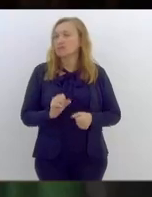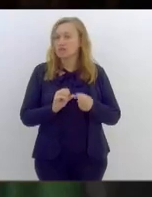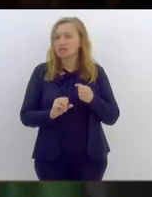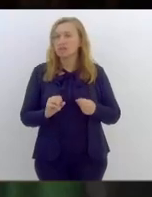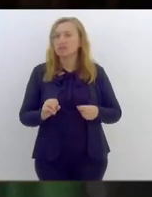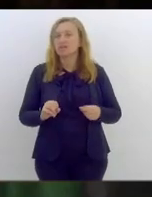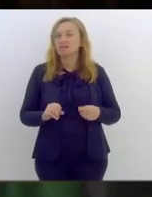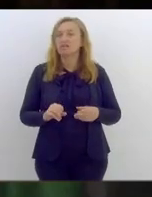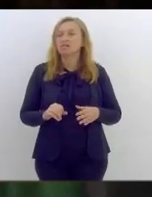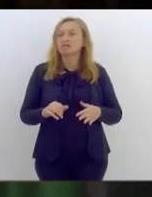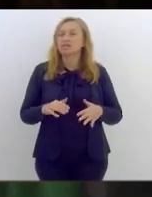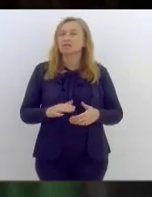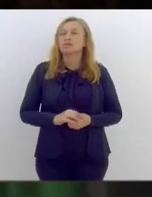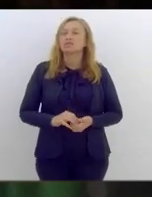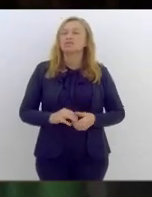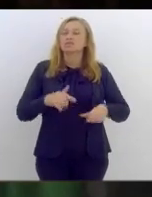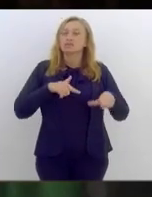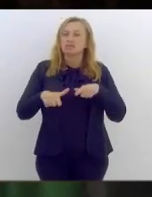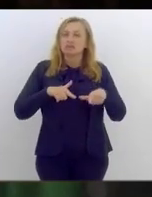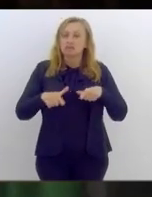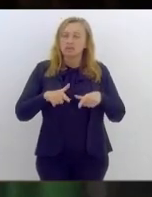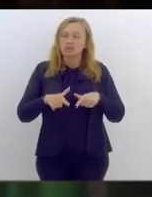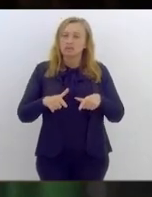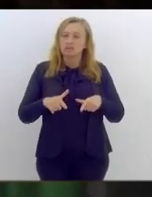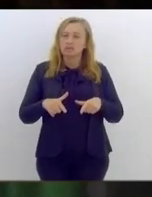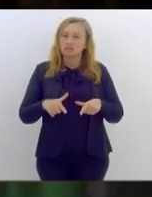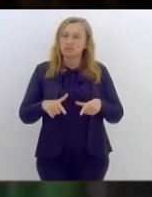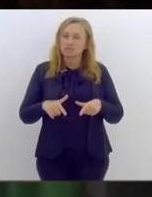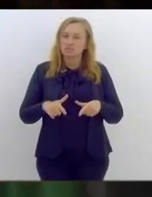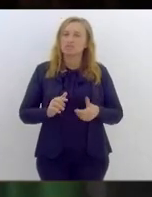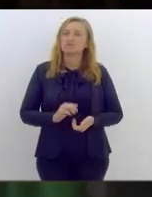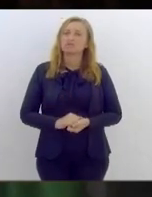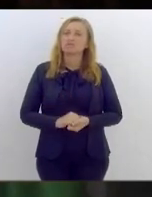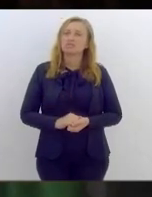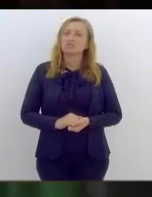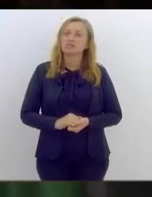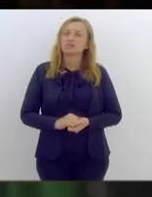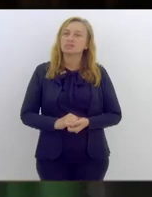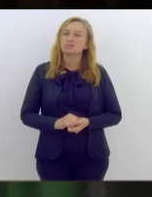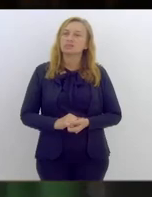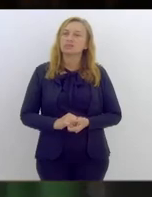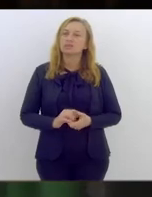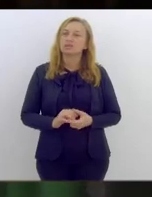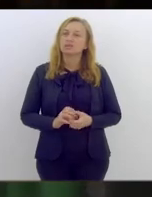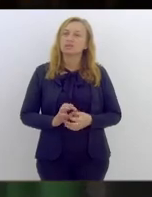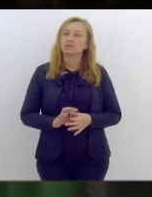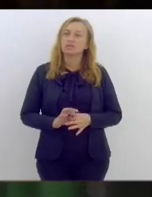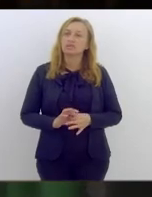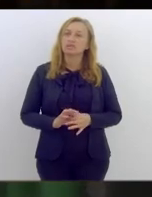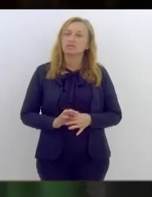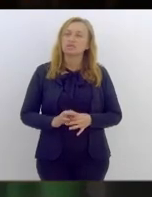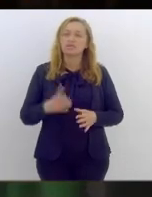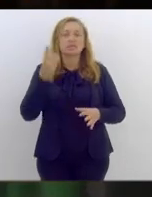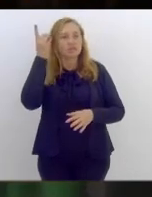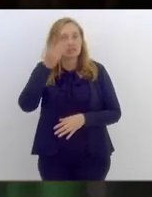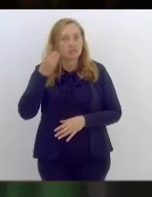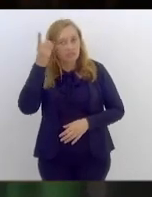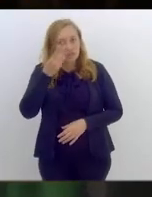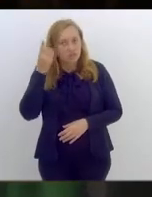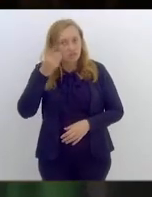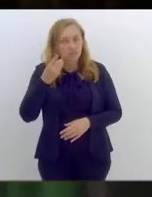tal envolvimento, tal trabalho, deveria, as portas estão escancaradas para a senhora, deputada, e essa coisa